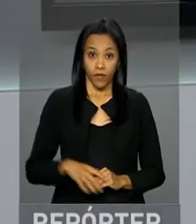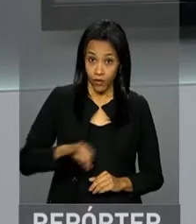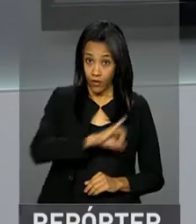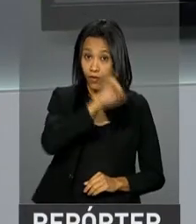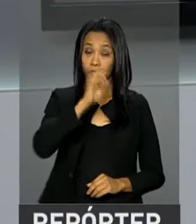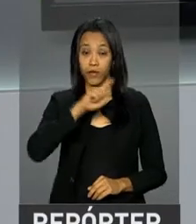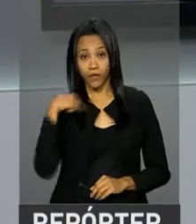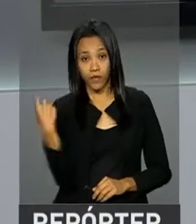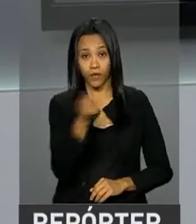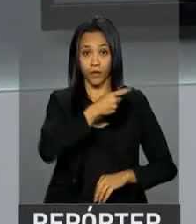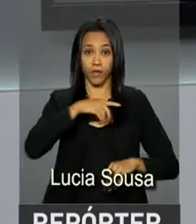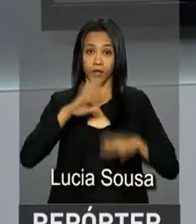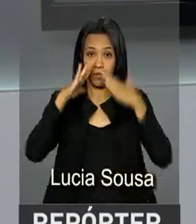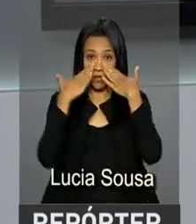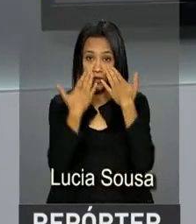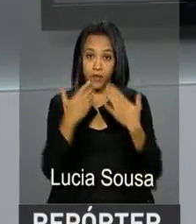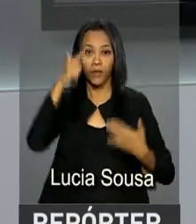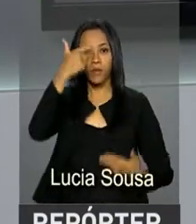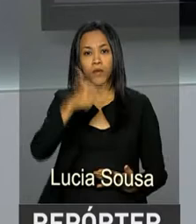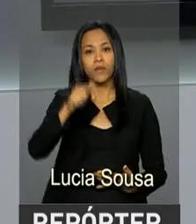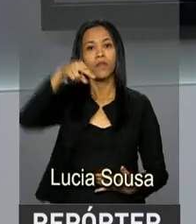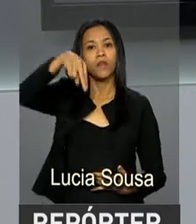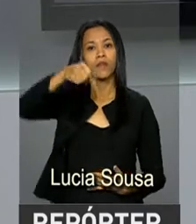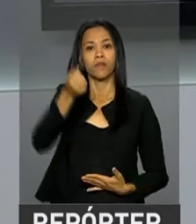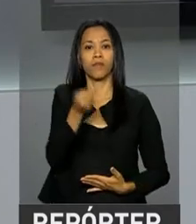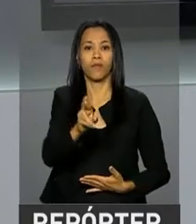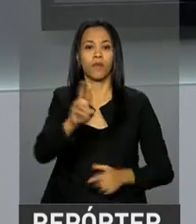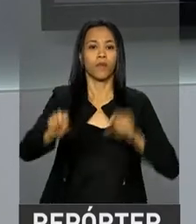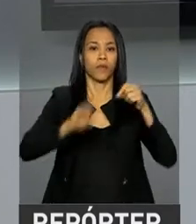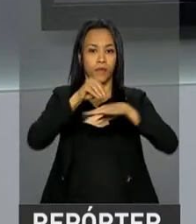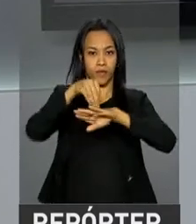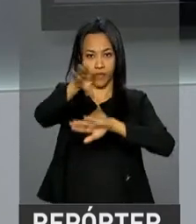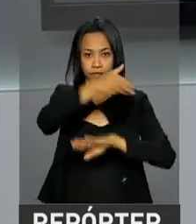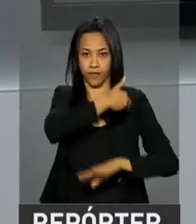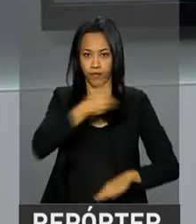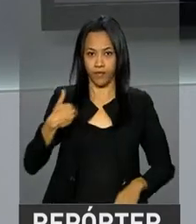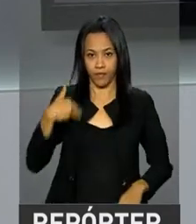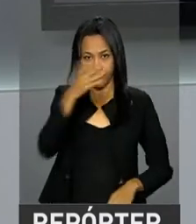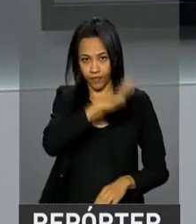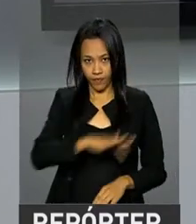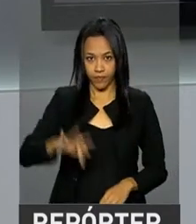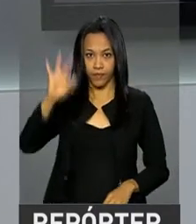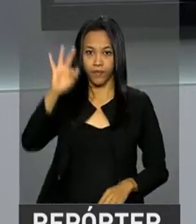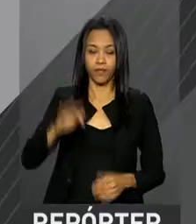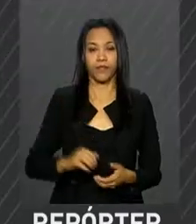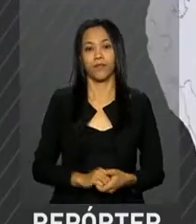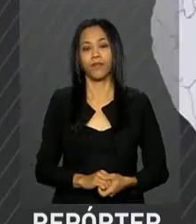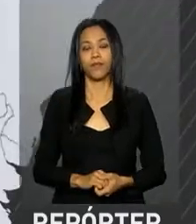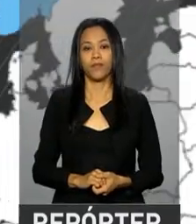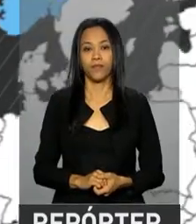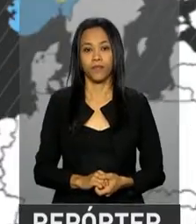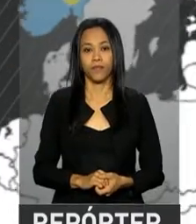Olá, estamos de volta com mais uma edição do Repórter NBR e as notícias do governo federal.